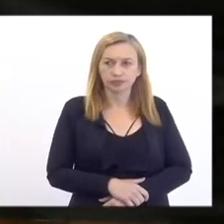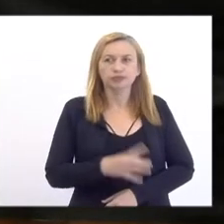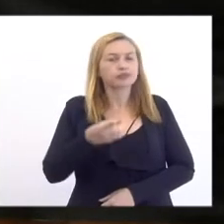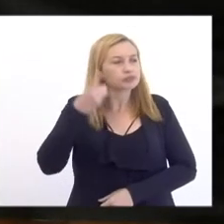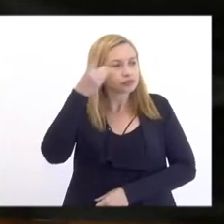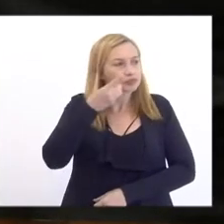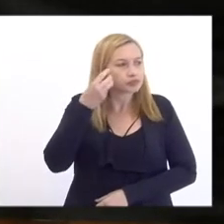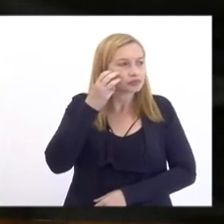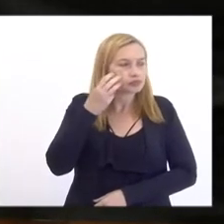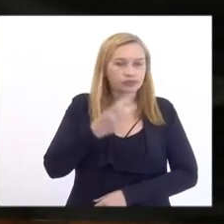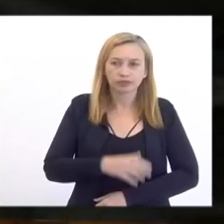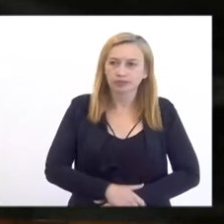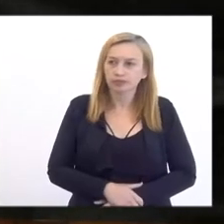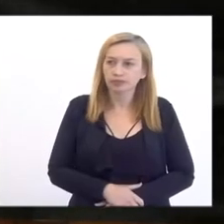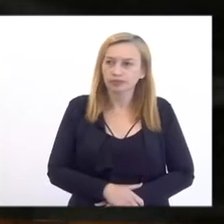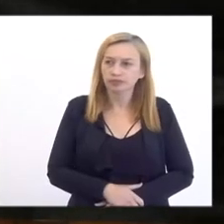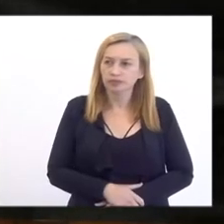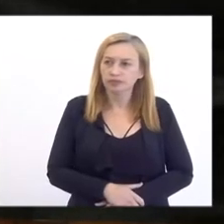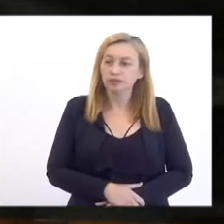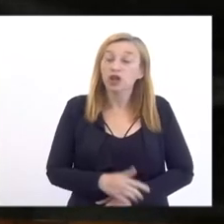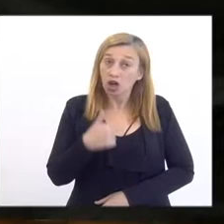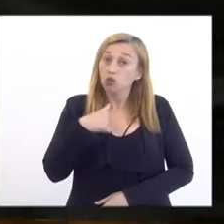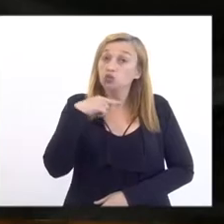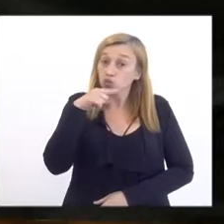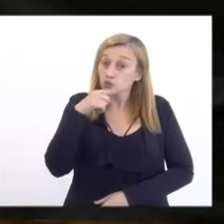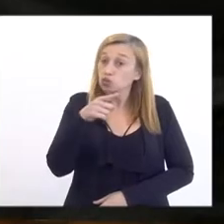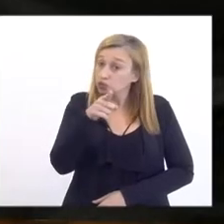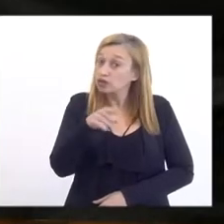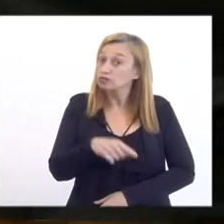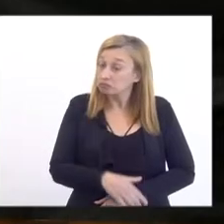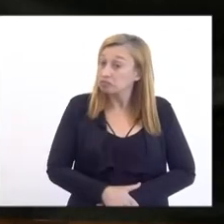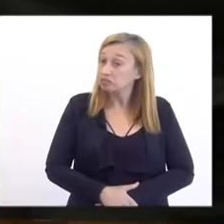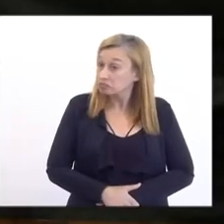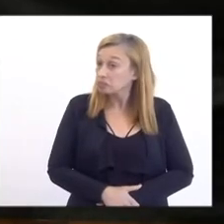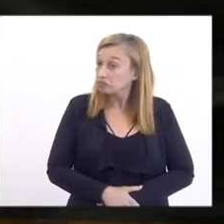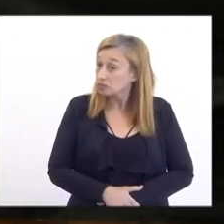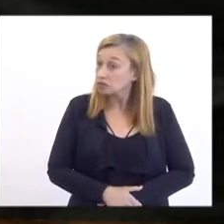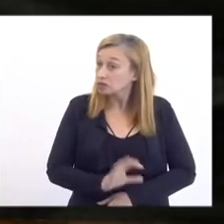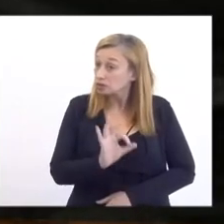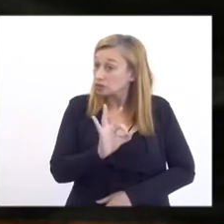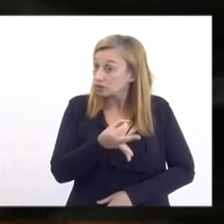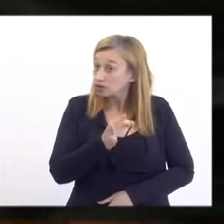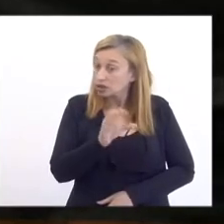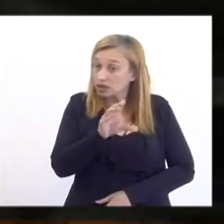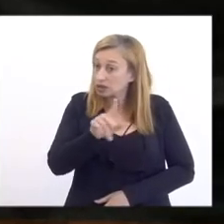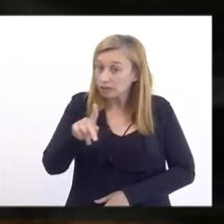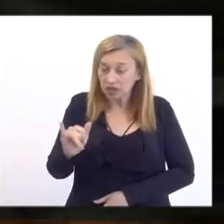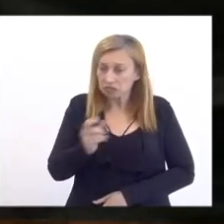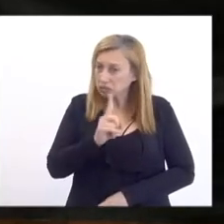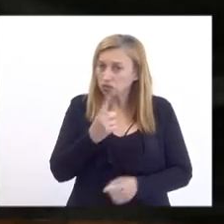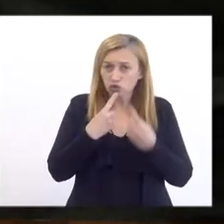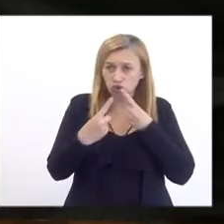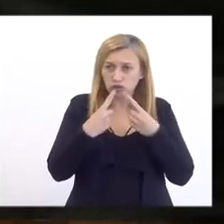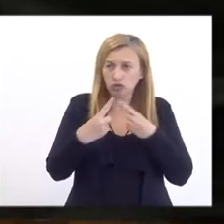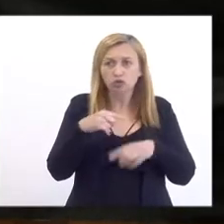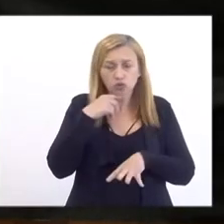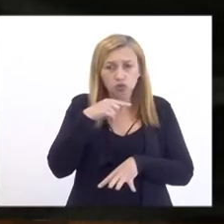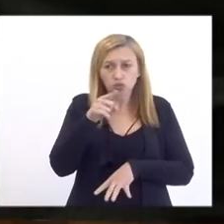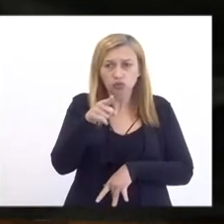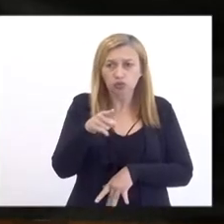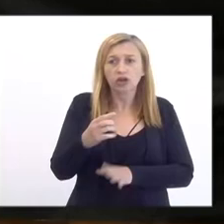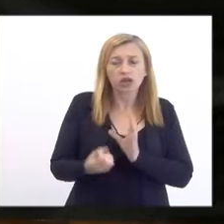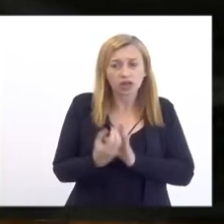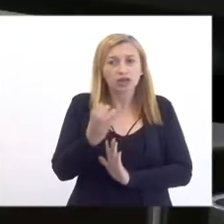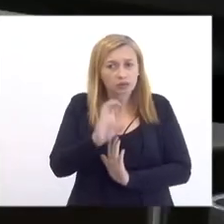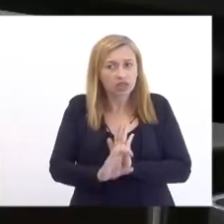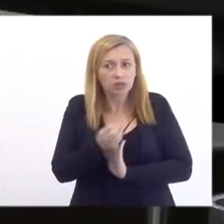Deputado, diga, deputado Valdeck. Eu tenho dúvida. Eu estou com dúvida no rito mesmo, por ser especificamente sem a CPI, mas não estou discutindo. Não, eu acho até que as emendas são boas, Luiz.